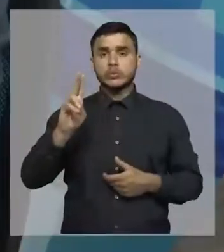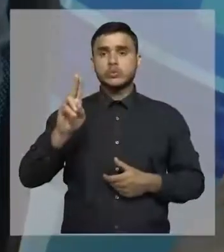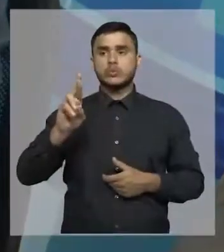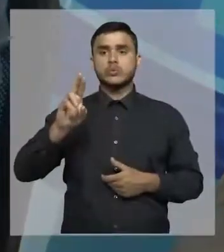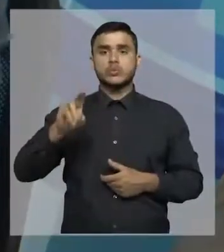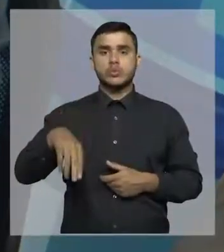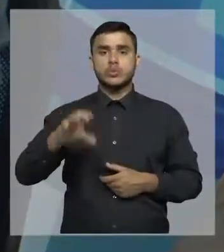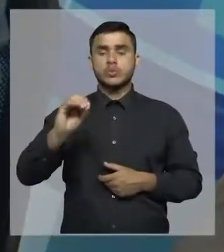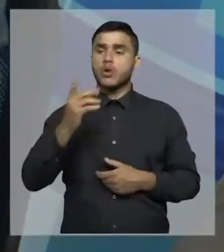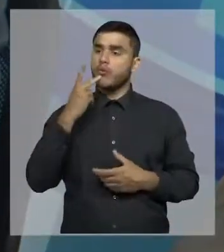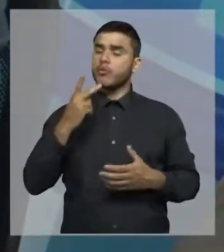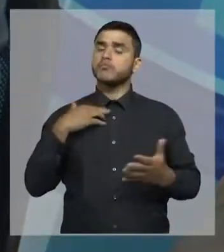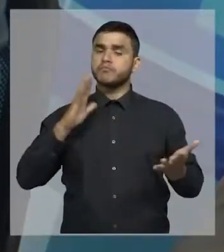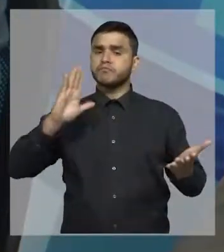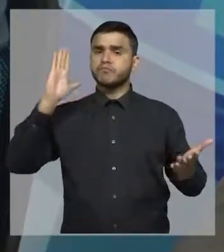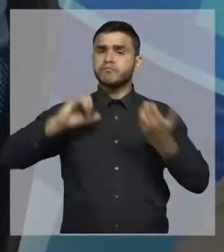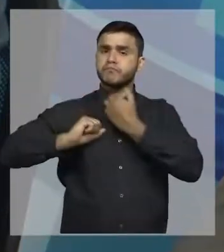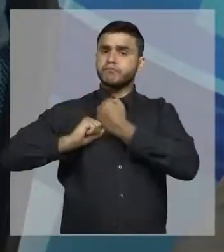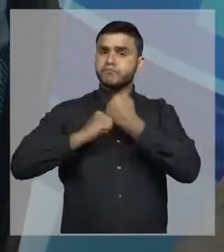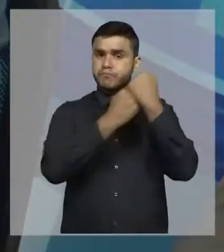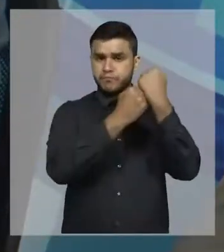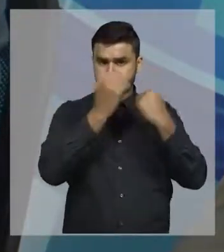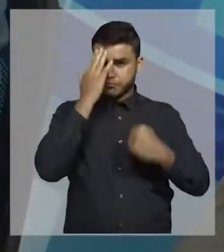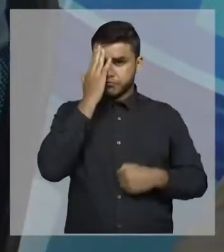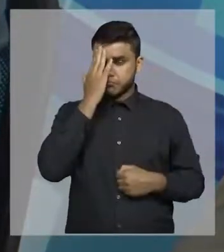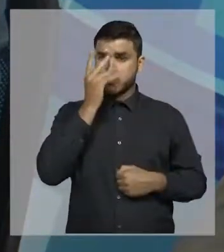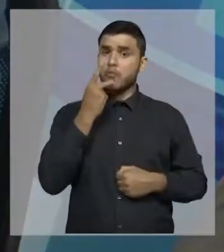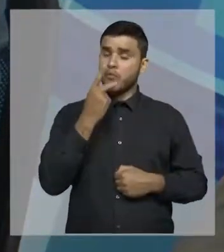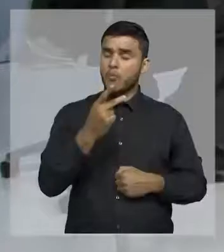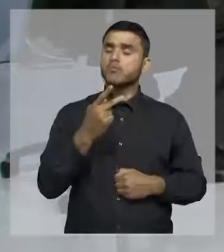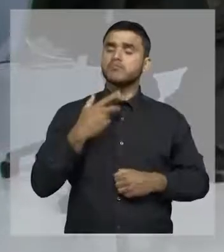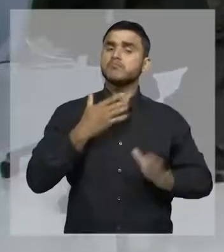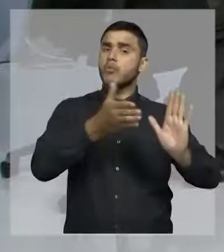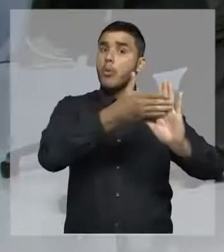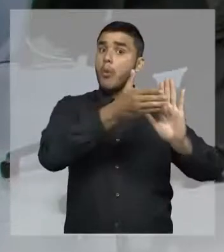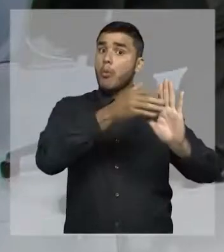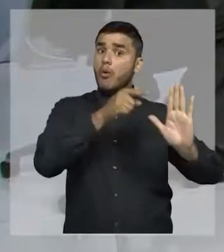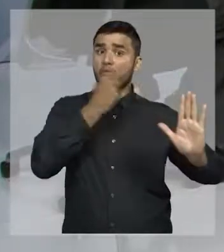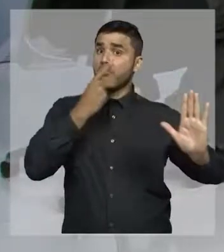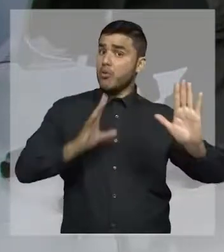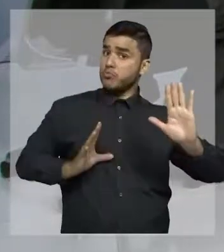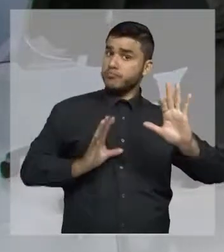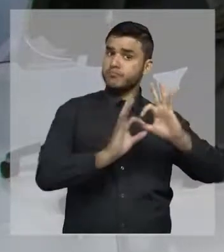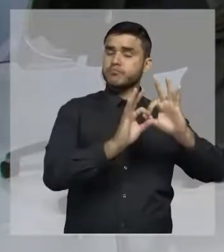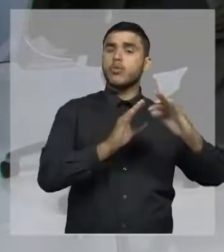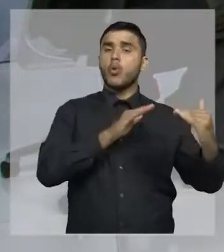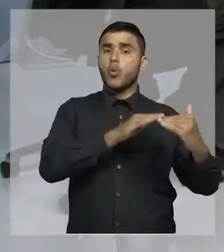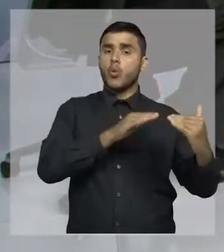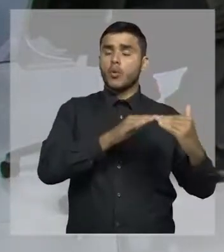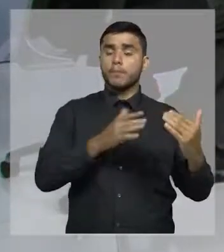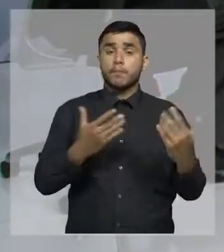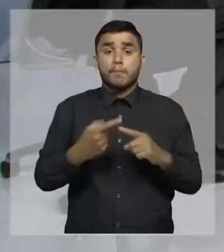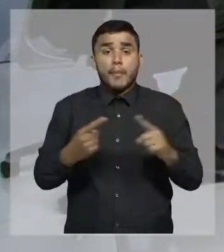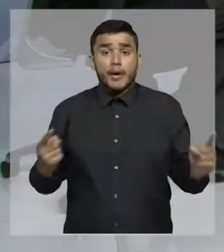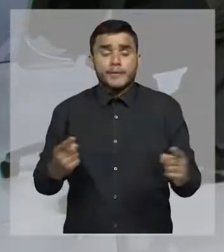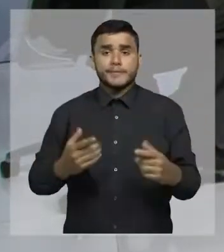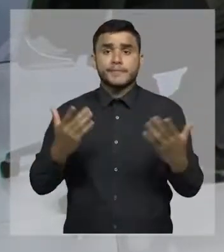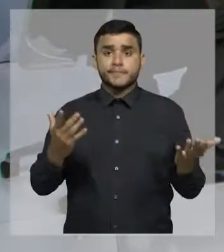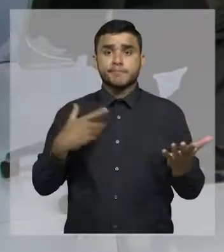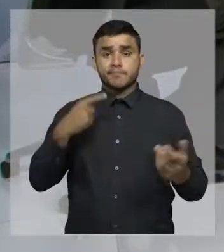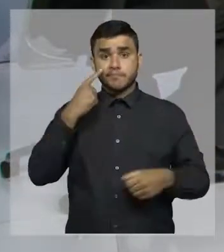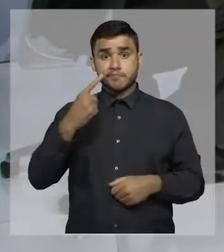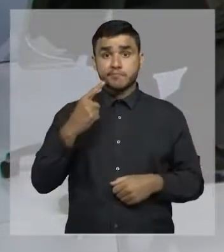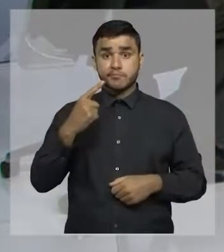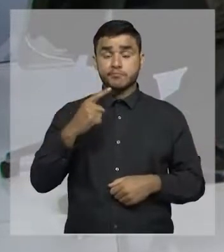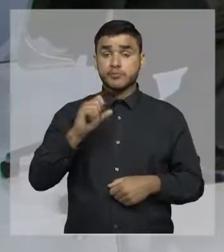legitimar aquela mesma proposta que no primeiro ele disse que estava legitimando. Ao ponto do